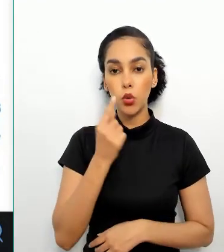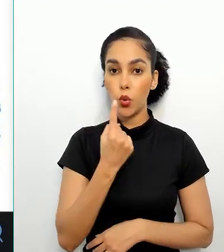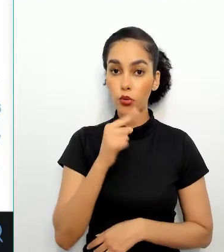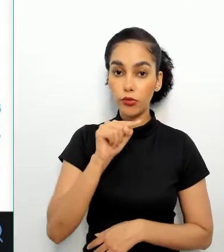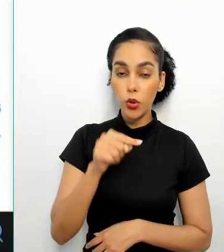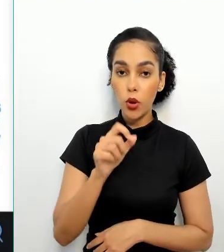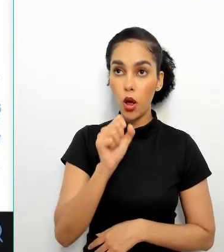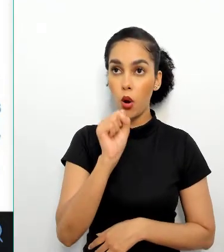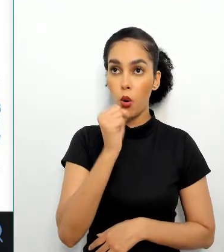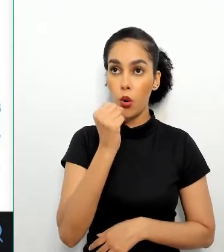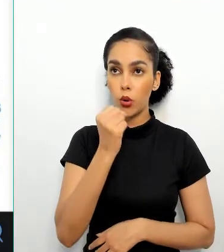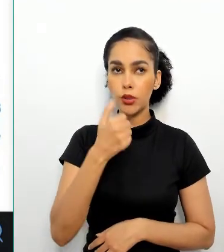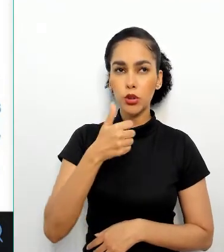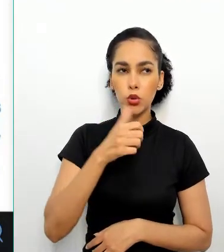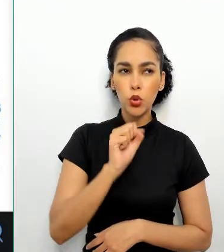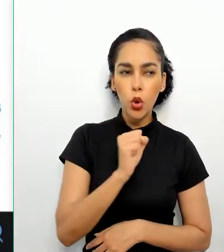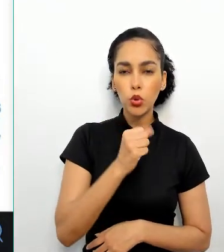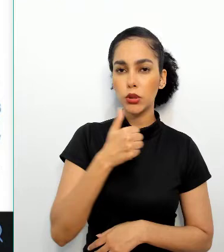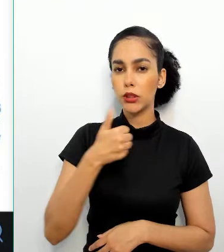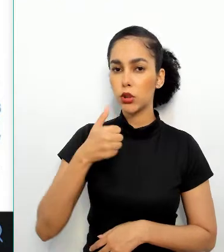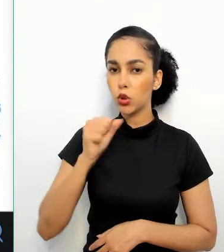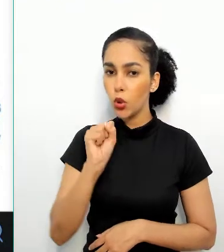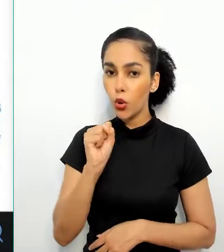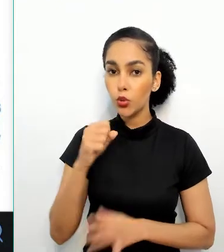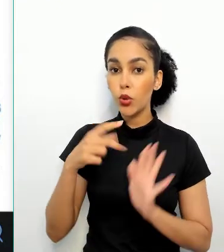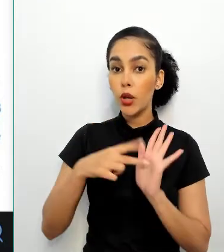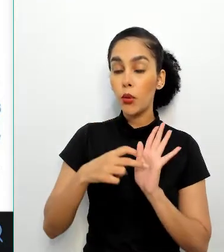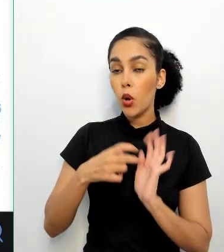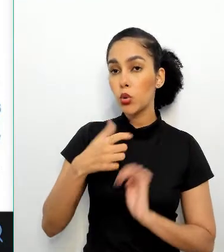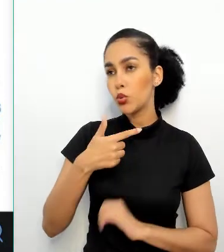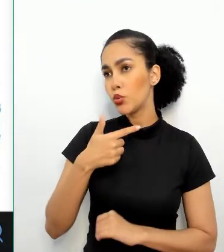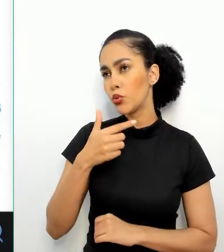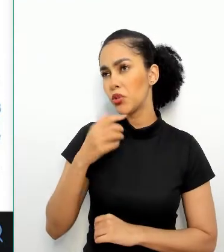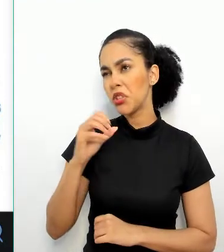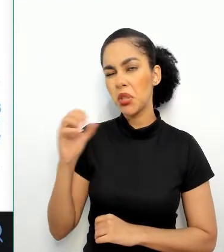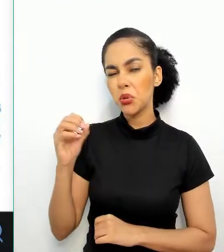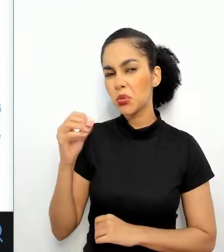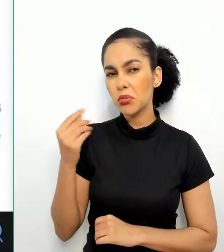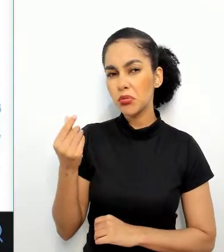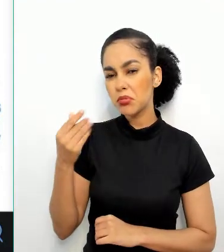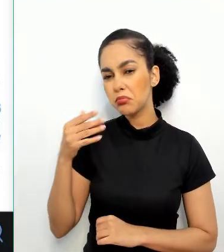testa 1,8. 18 vezes 18. Vai dar 200 e alguma coisa, né?